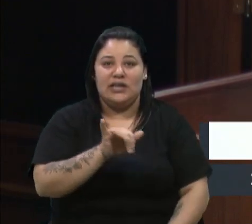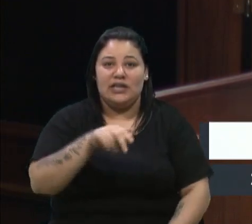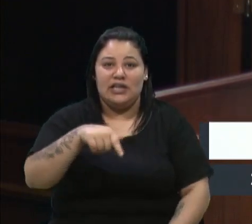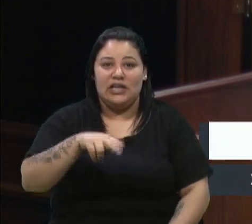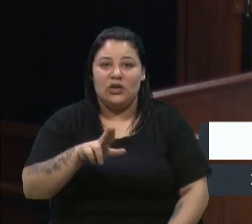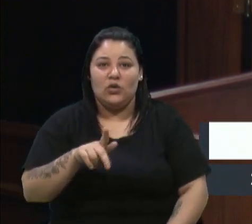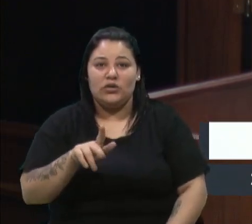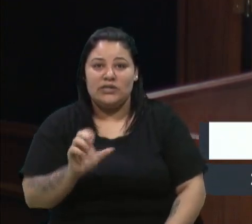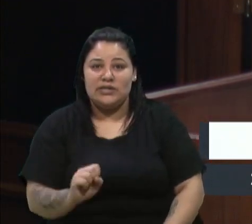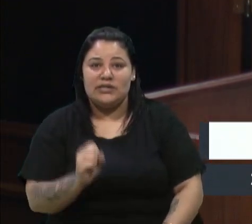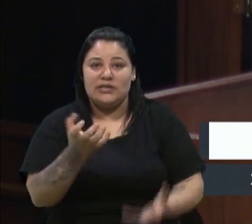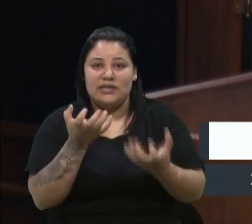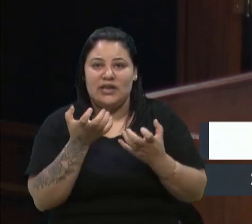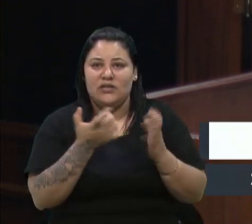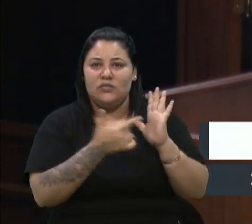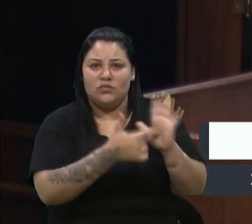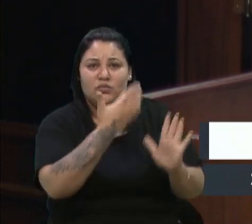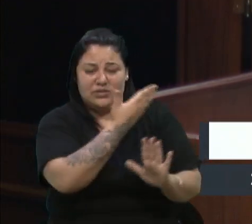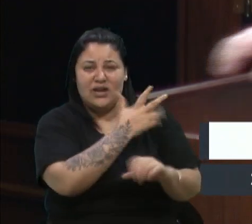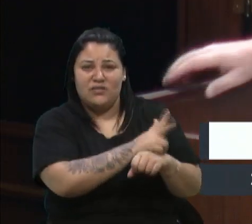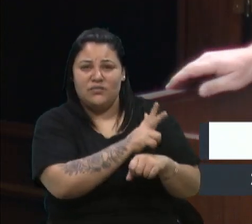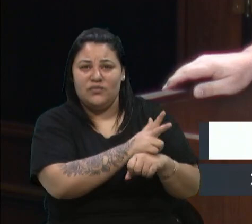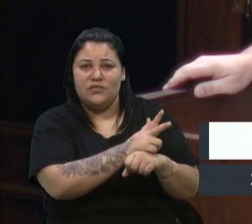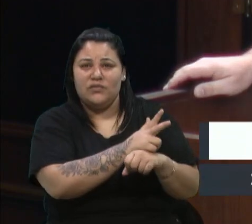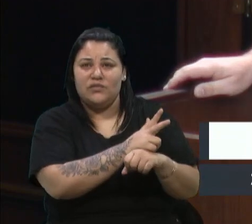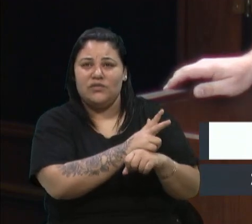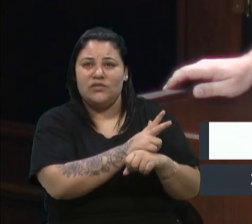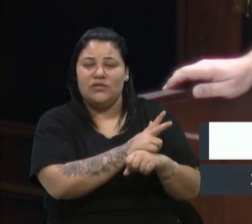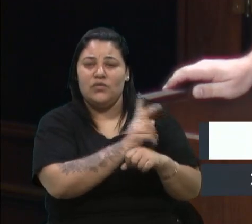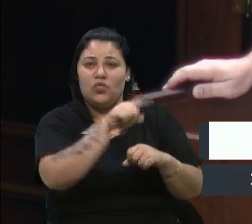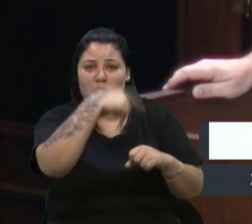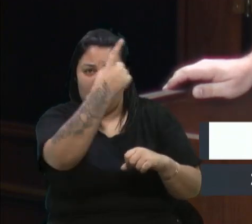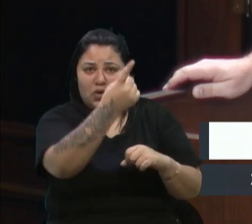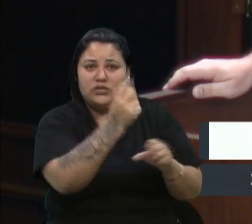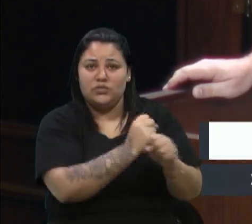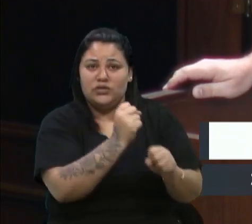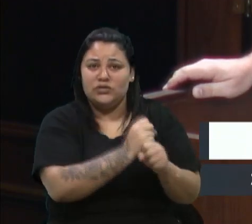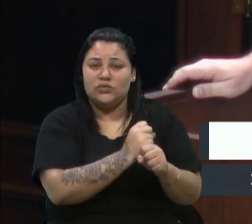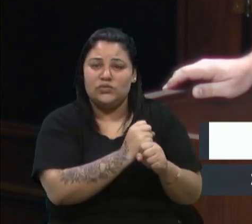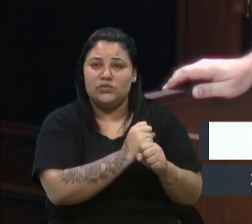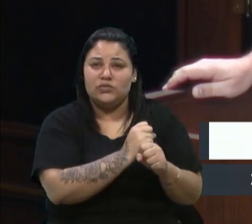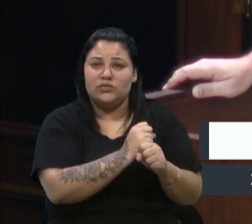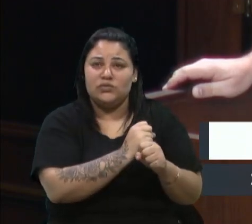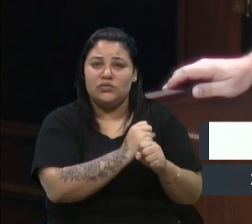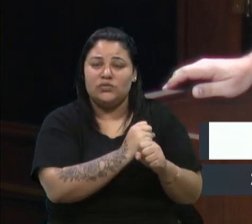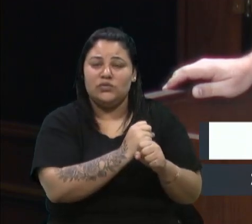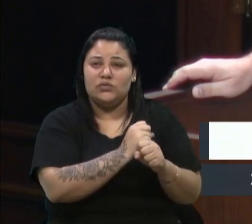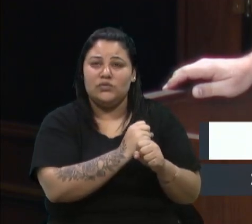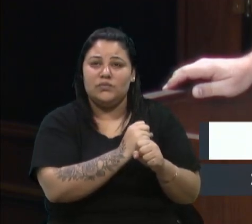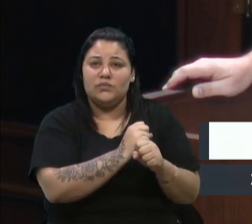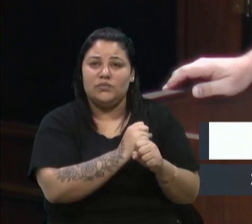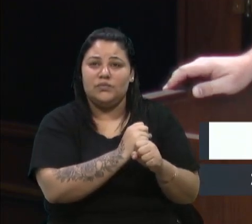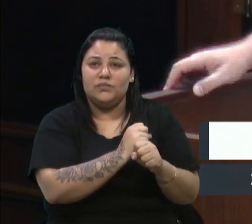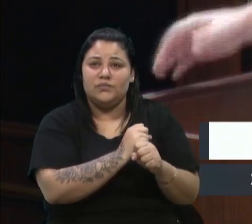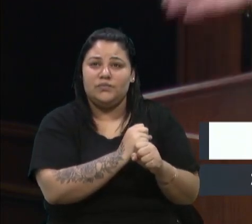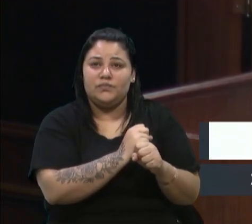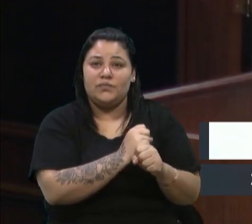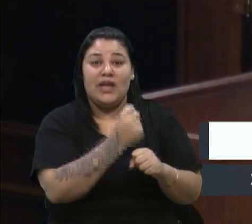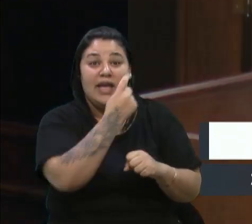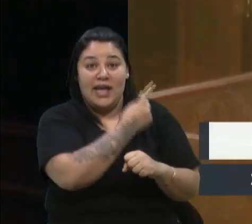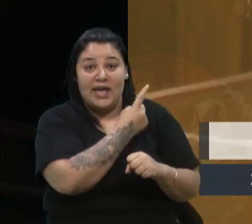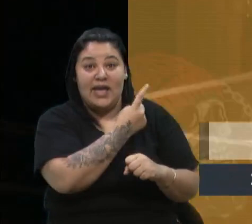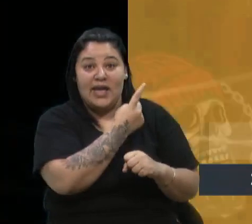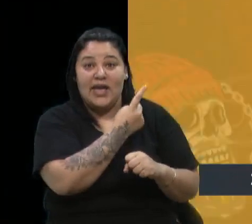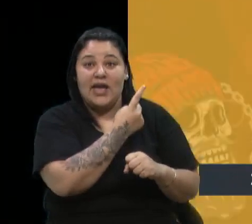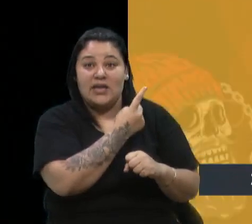quero me atentar, Clever, por favor, coloca lá no calendário do ano que vem. Essa prova acabou rendendo